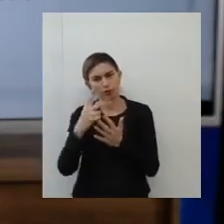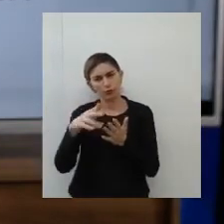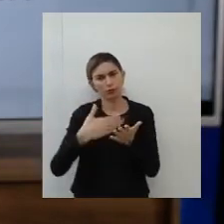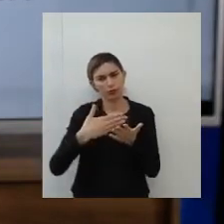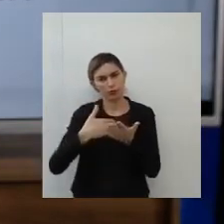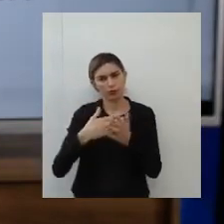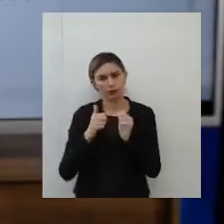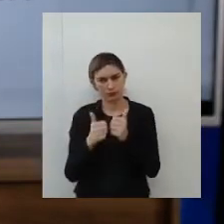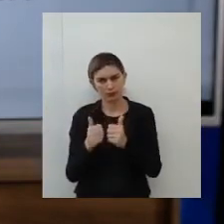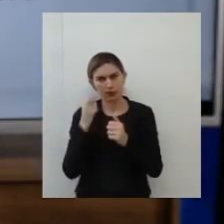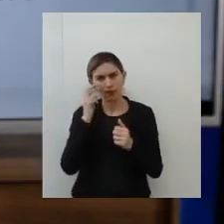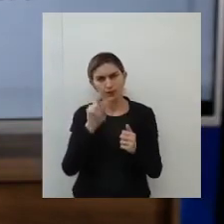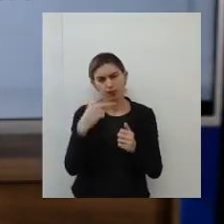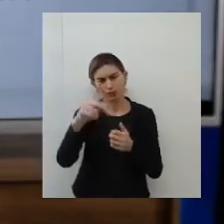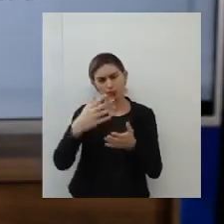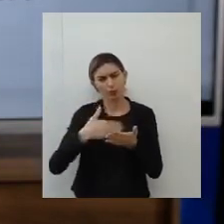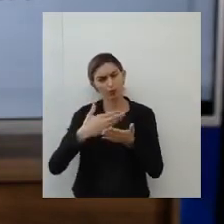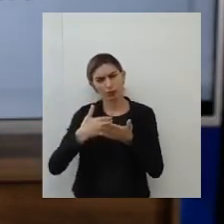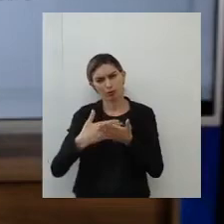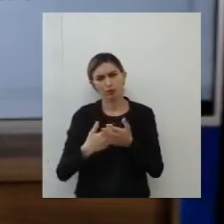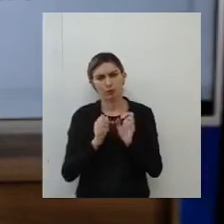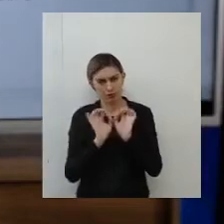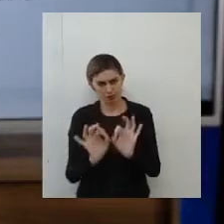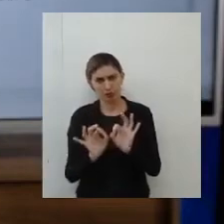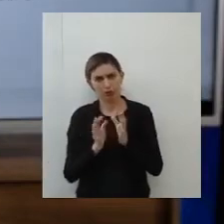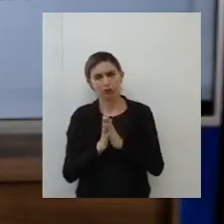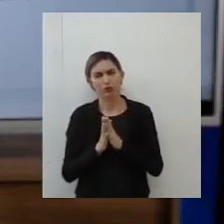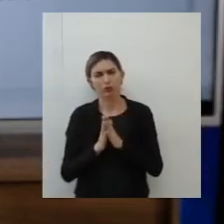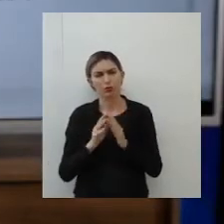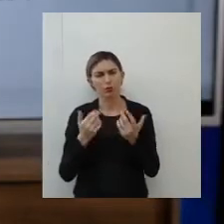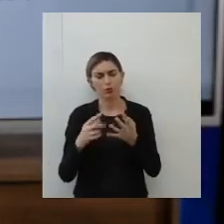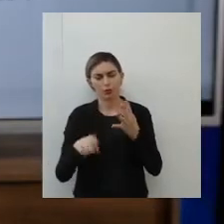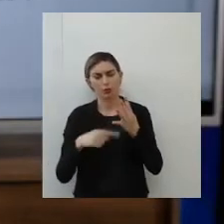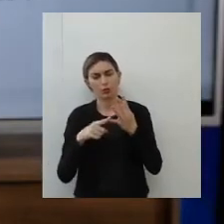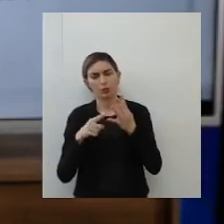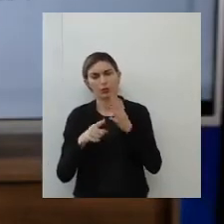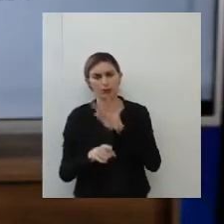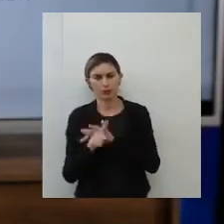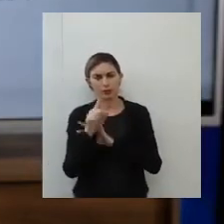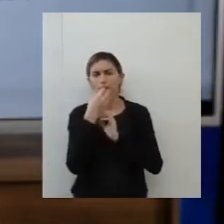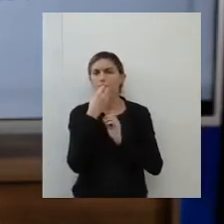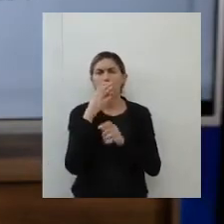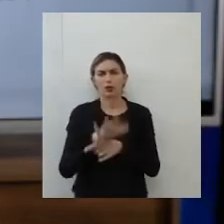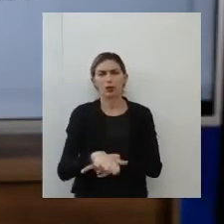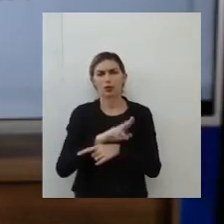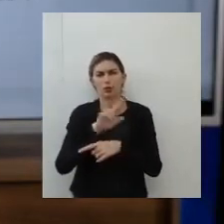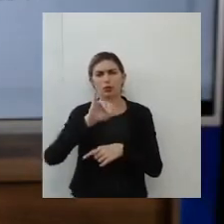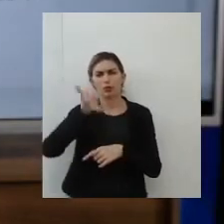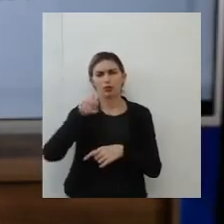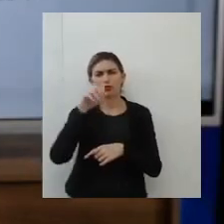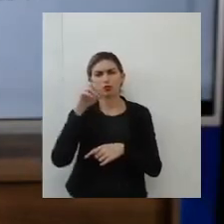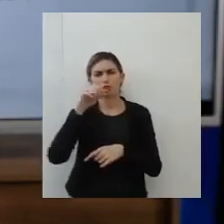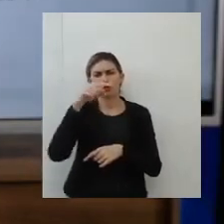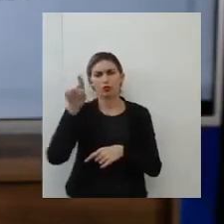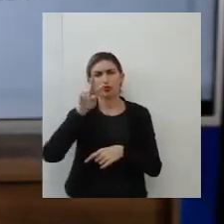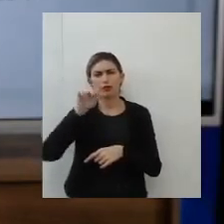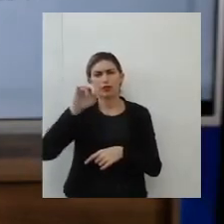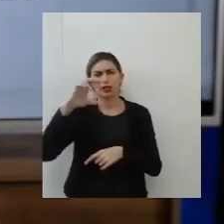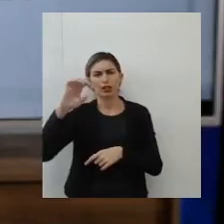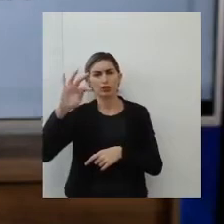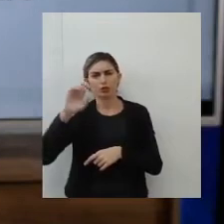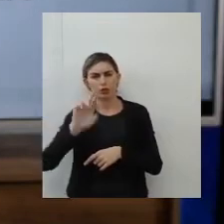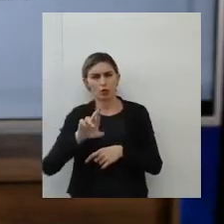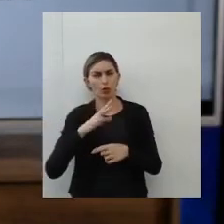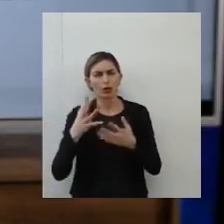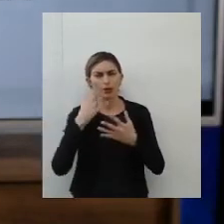livros, tá? Dá uma olhadinha no teu livro, tá certo? Quarta pergunta. Boa tarde, me chamo João Victor e gostaria de saber